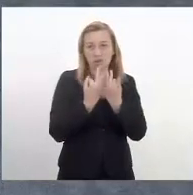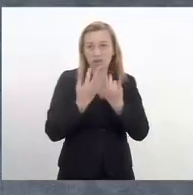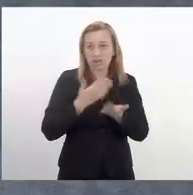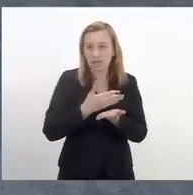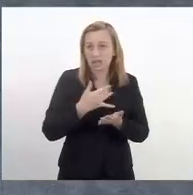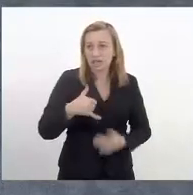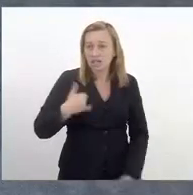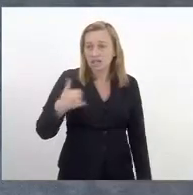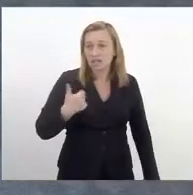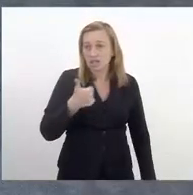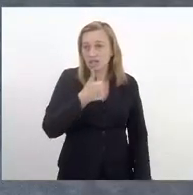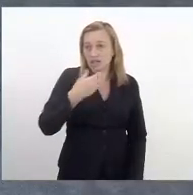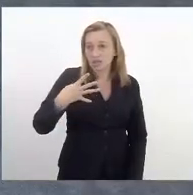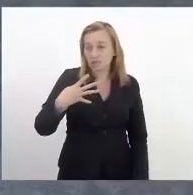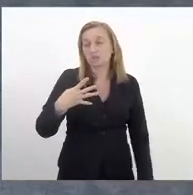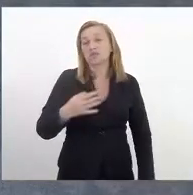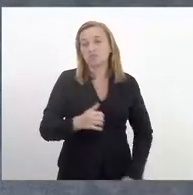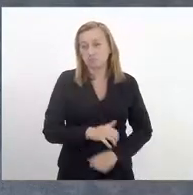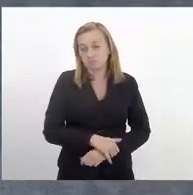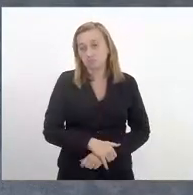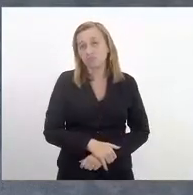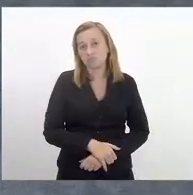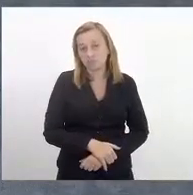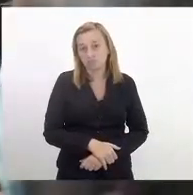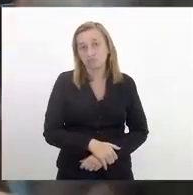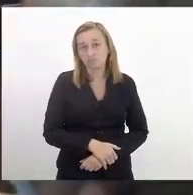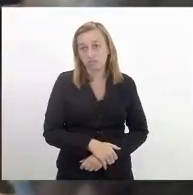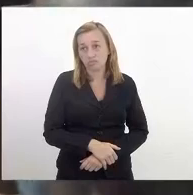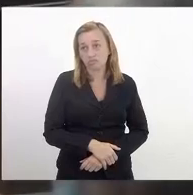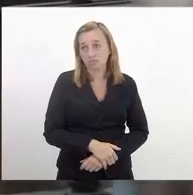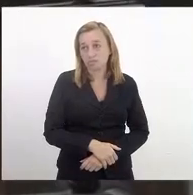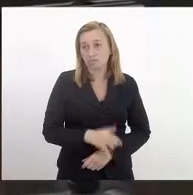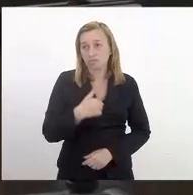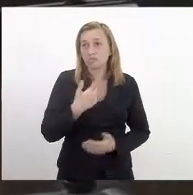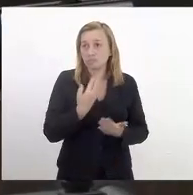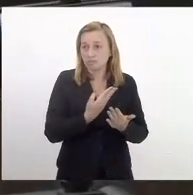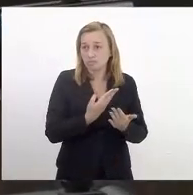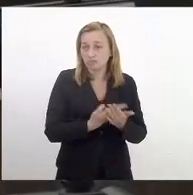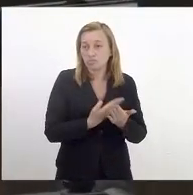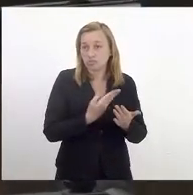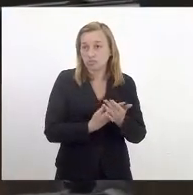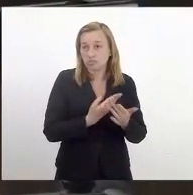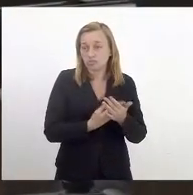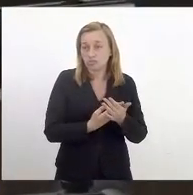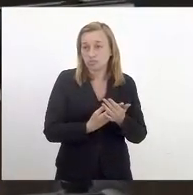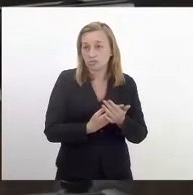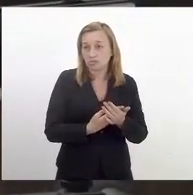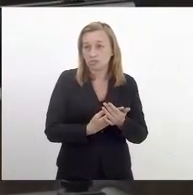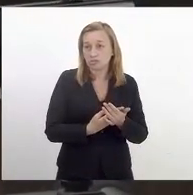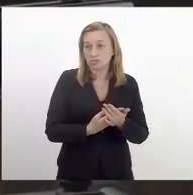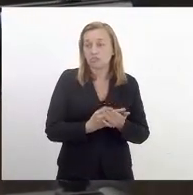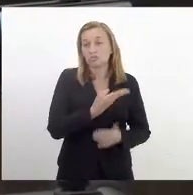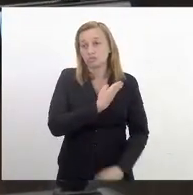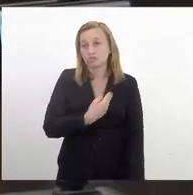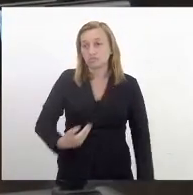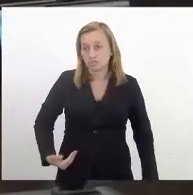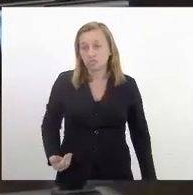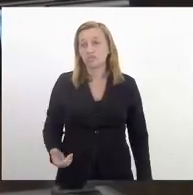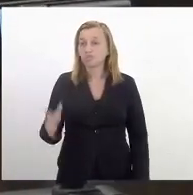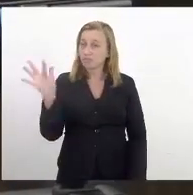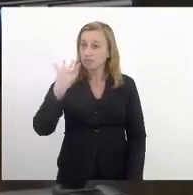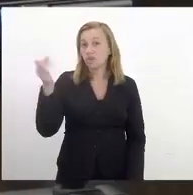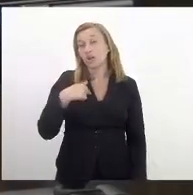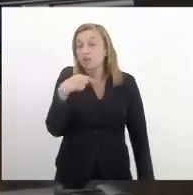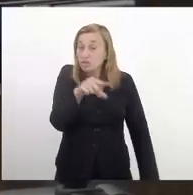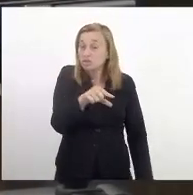anos 14 anos foi um dos escola pública bolsista e faculdade e eu tinha